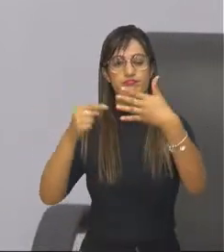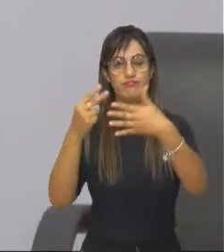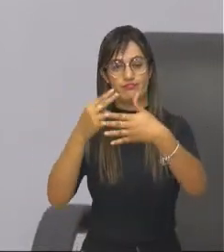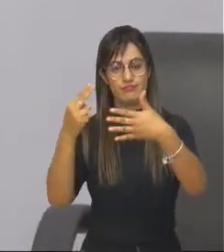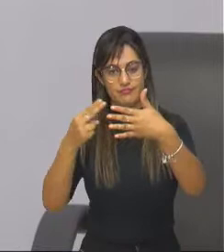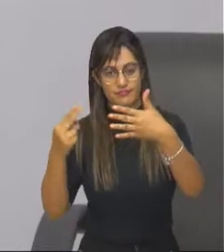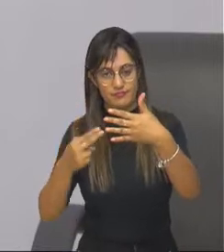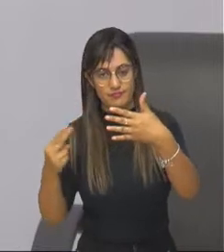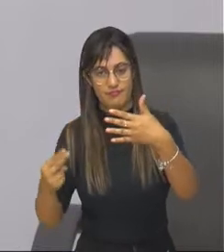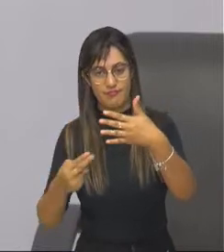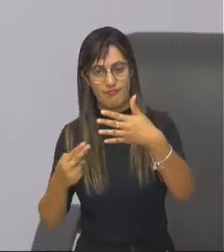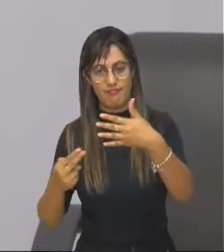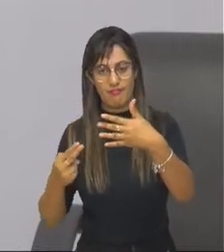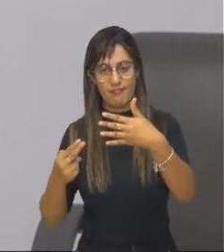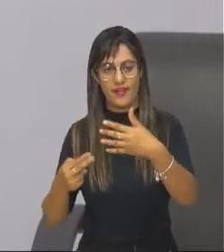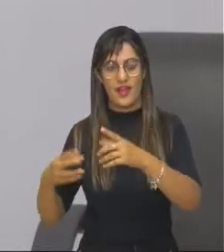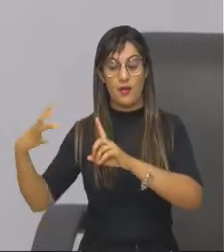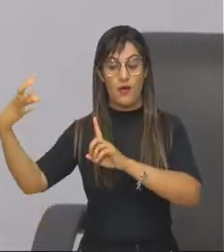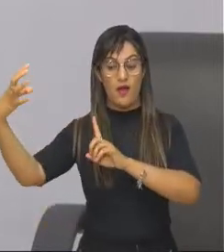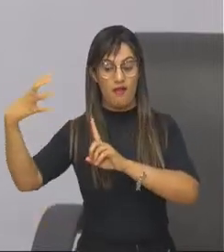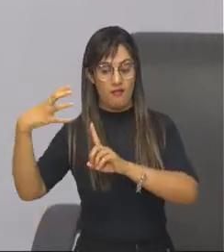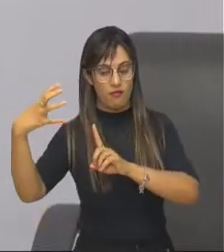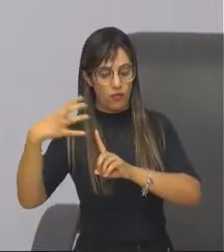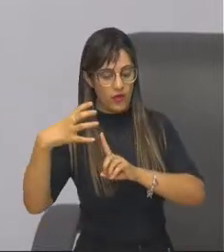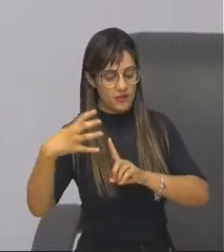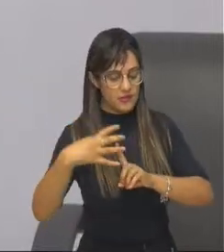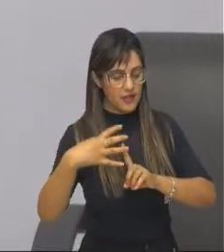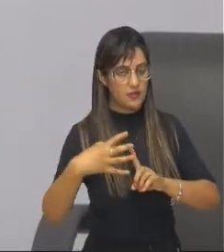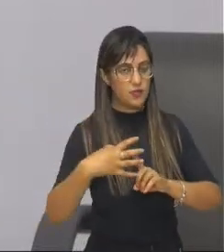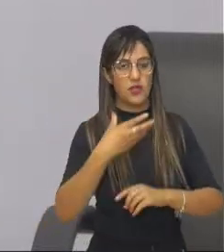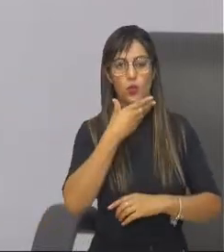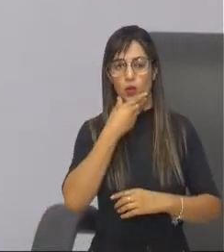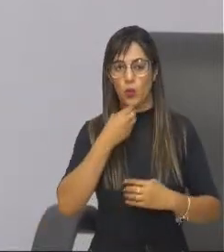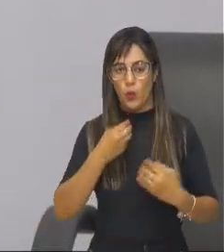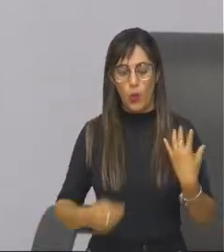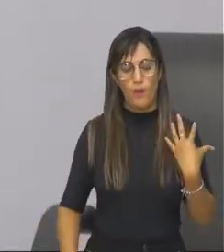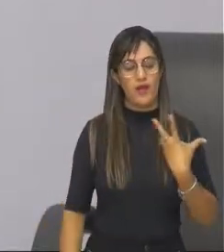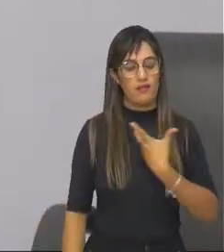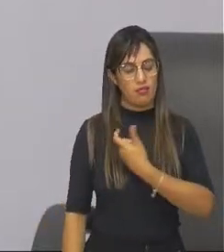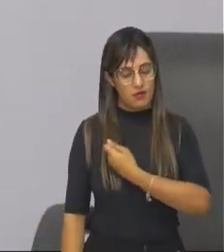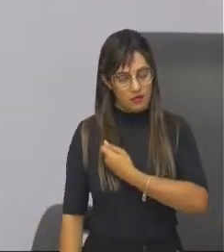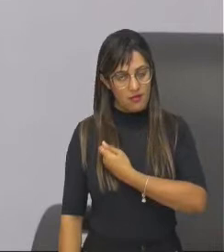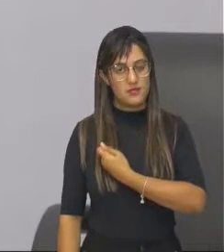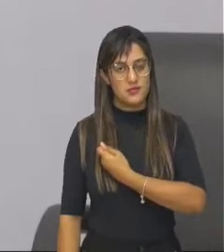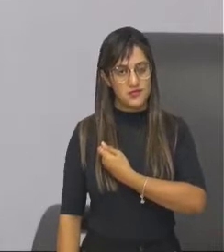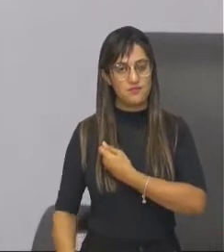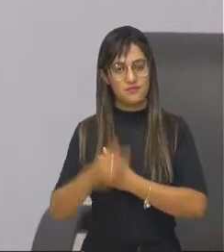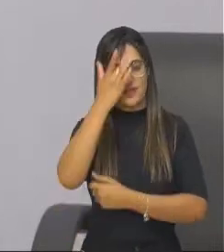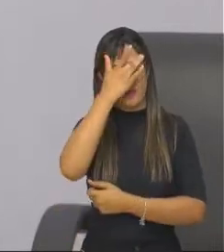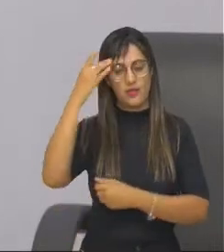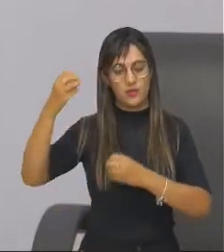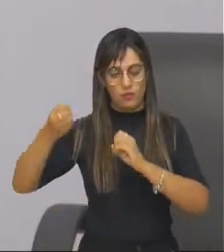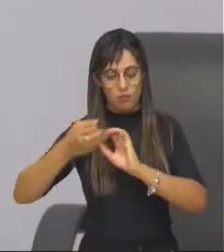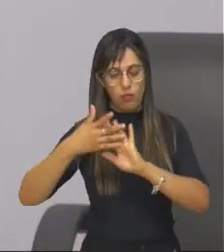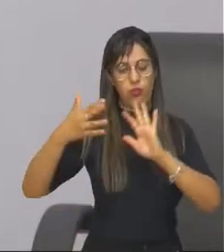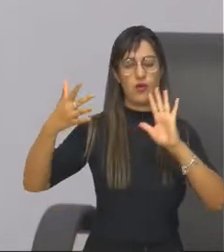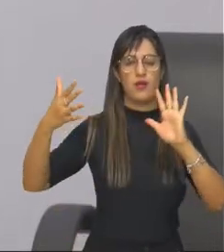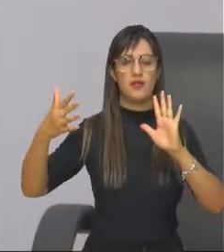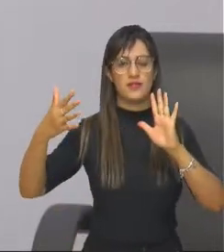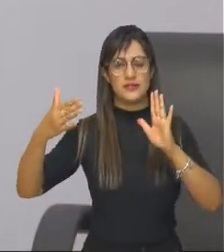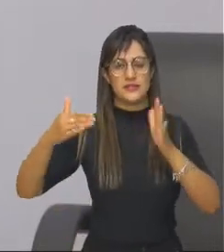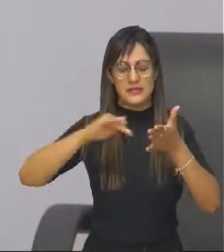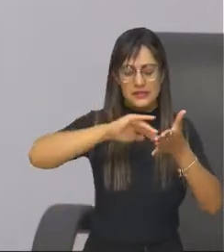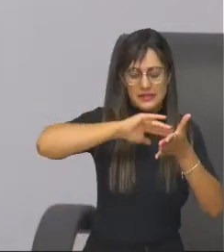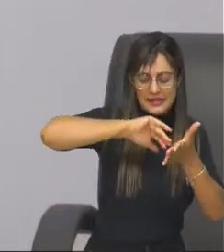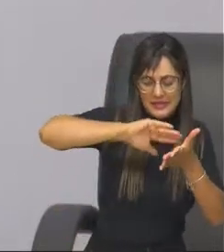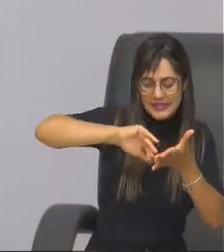minhas referências enquanto homem trans, pessoa não binária. E ter essas vidas levadas de mim, as minhas referências levadas